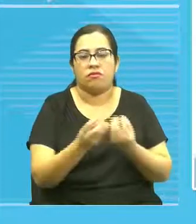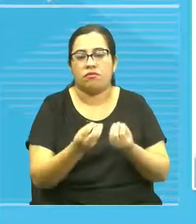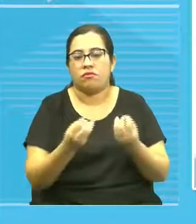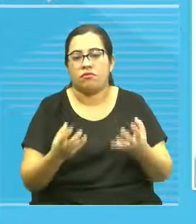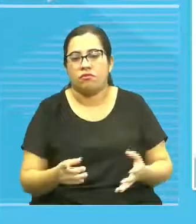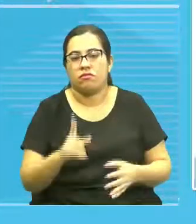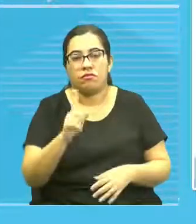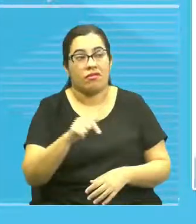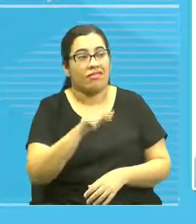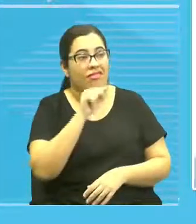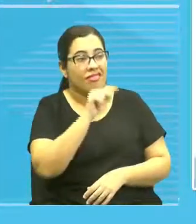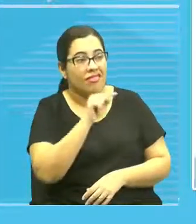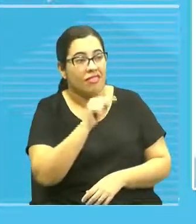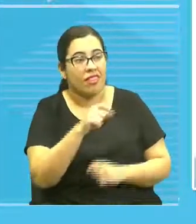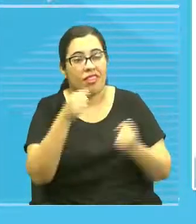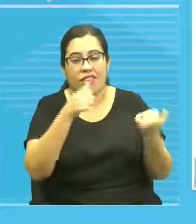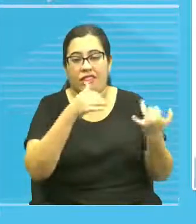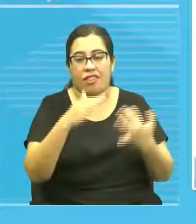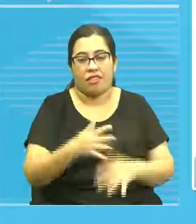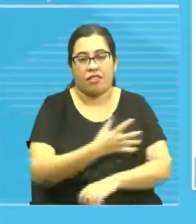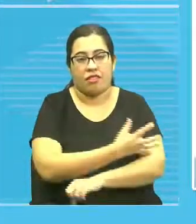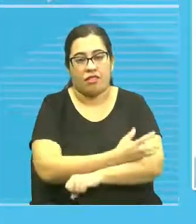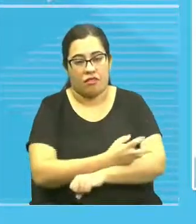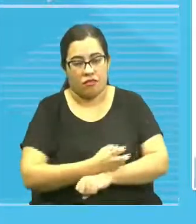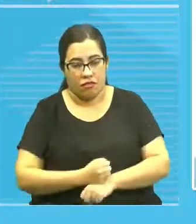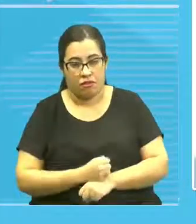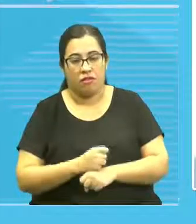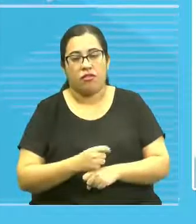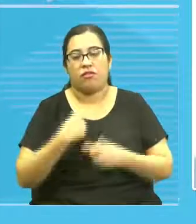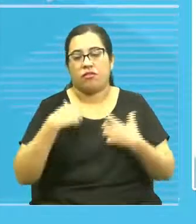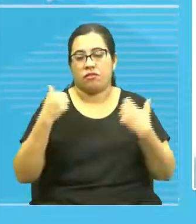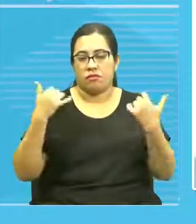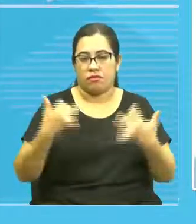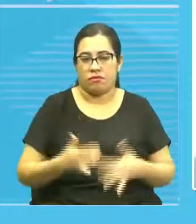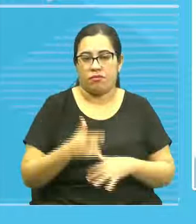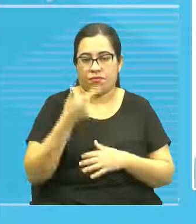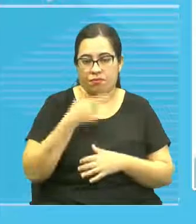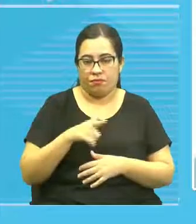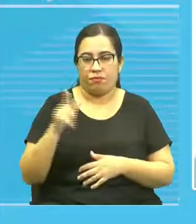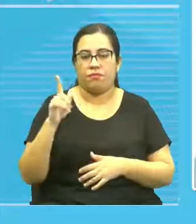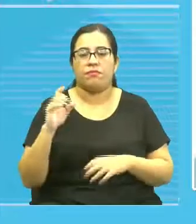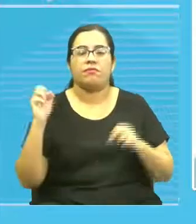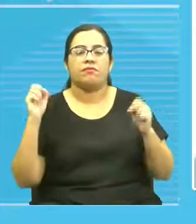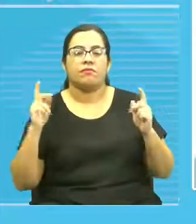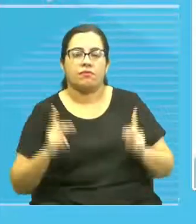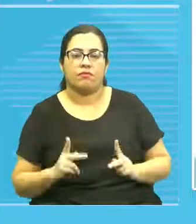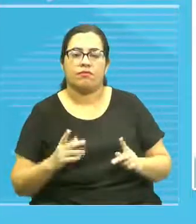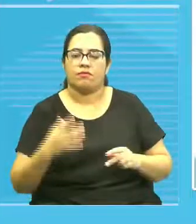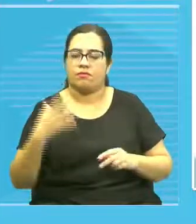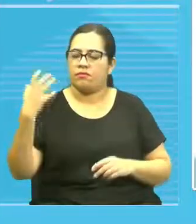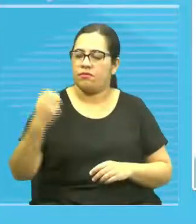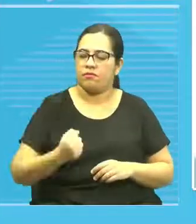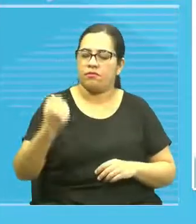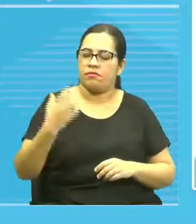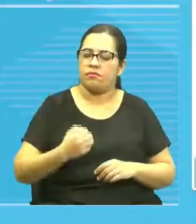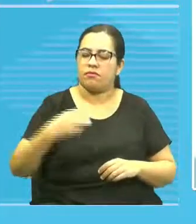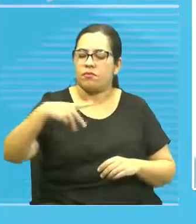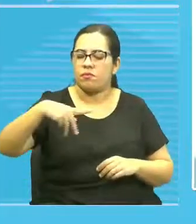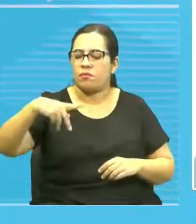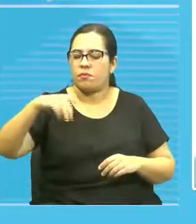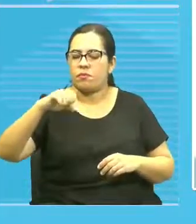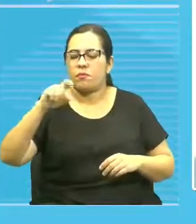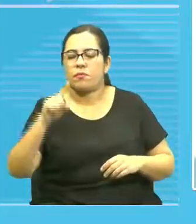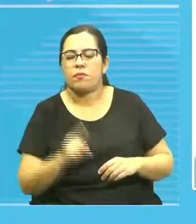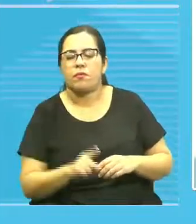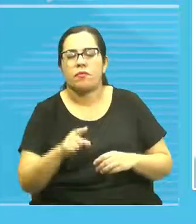dissoluções endotérmicas. Eu vou dar um outro exemplo de dissoluções endotérmicas. Leite em pó. Você dissolve mais o